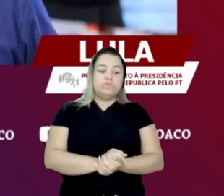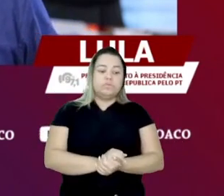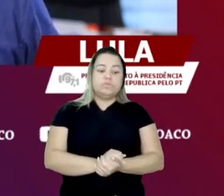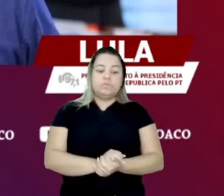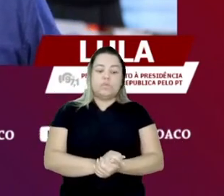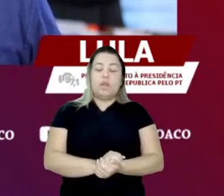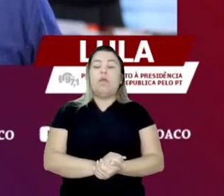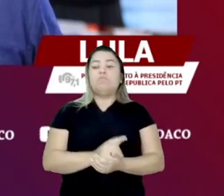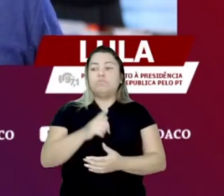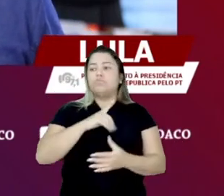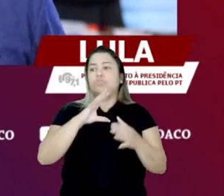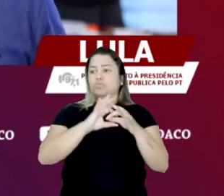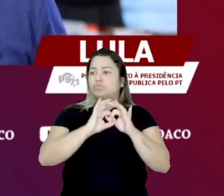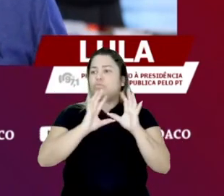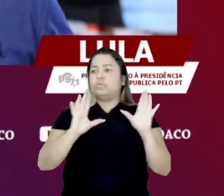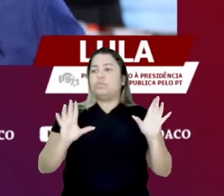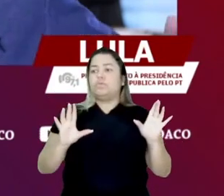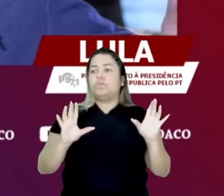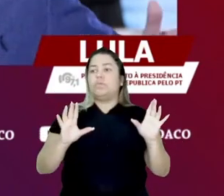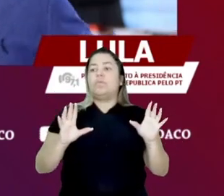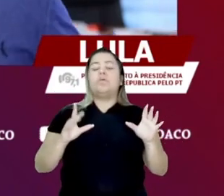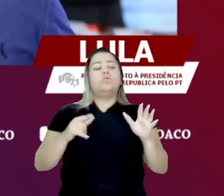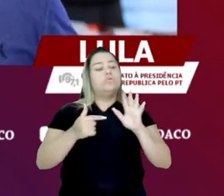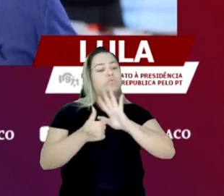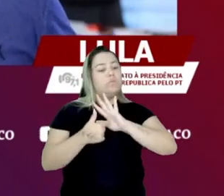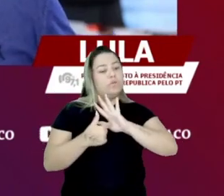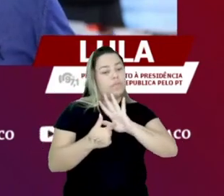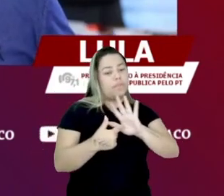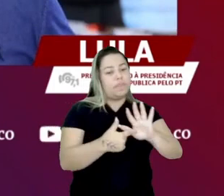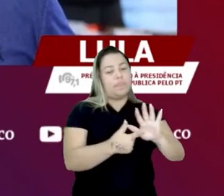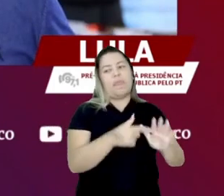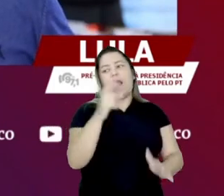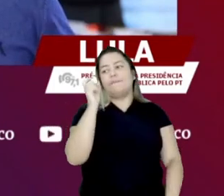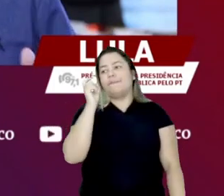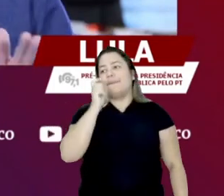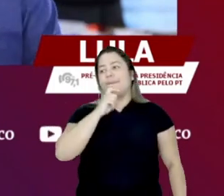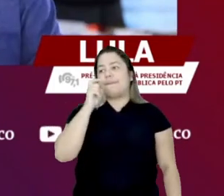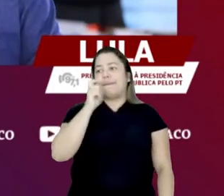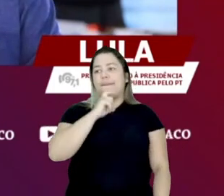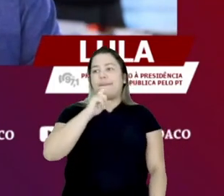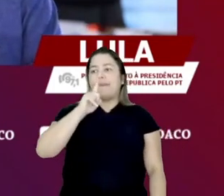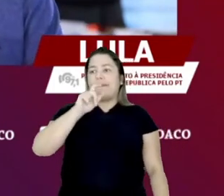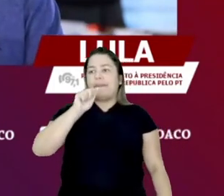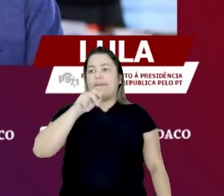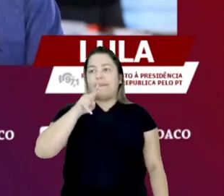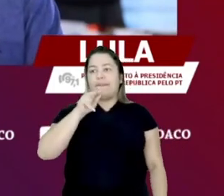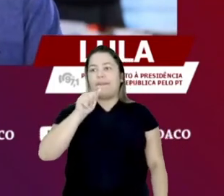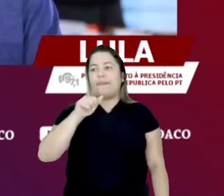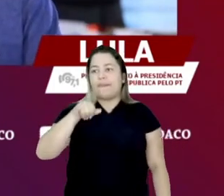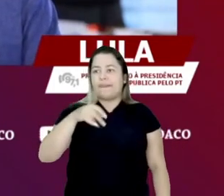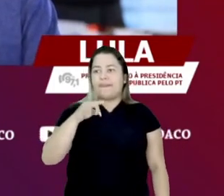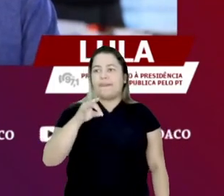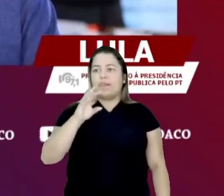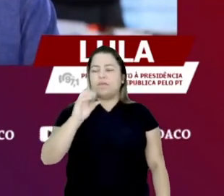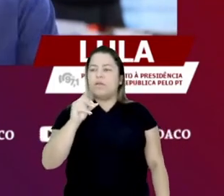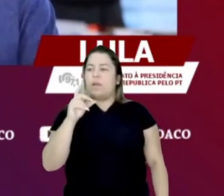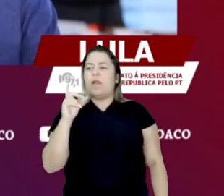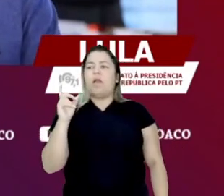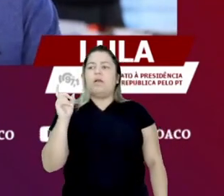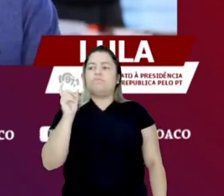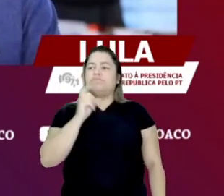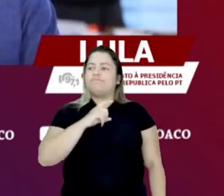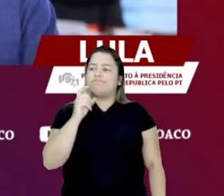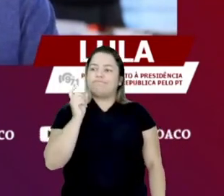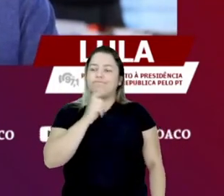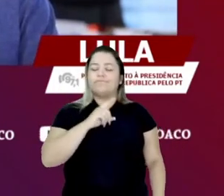sabe, daqueles que compuseram a Lava Jato. E graças a Deus eu provei. E minha última vitória foi na ONU. Minha última